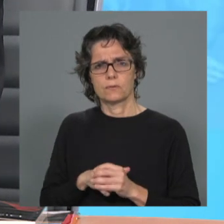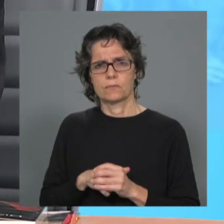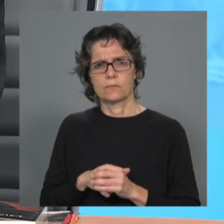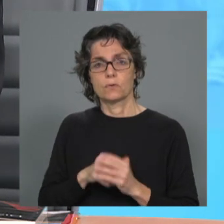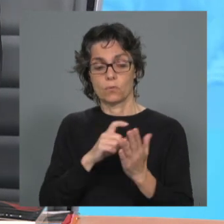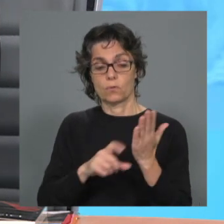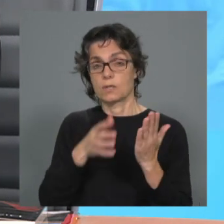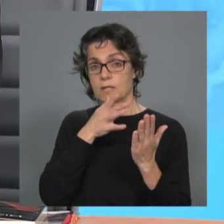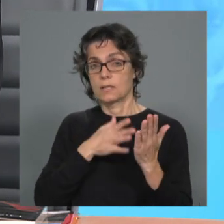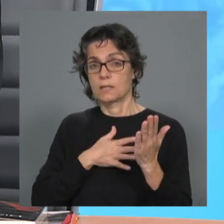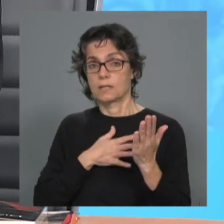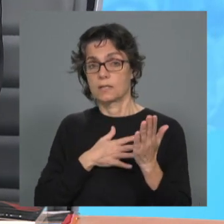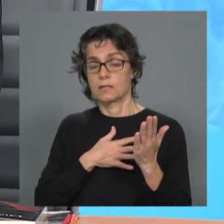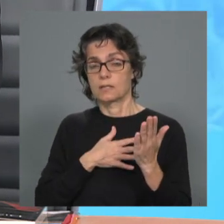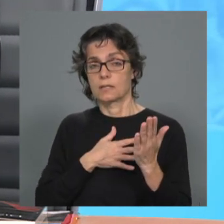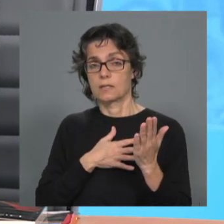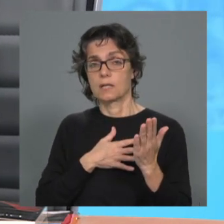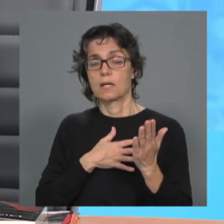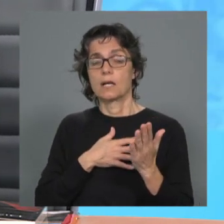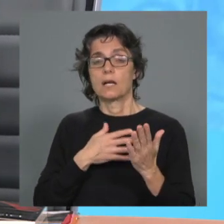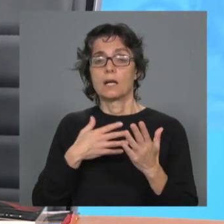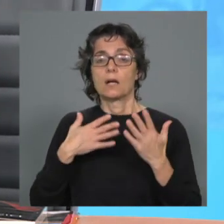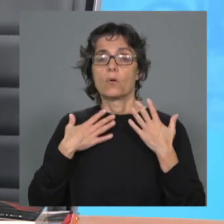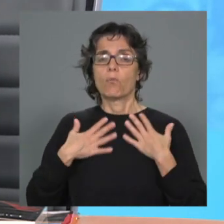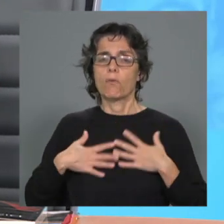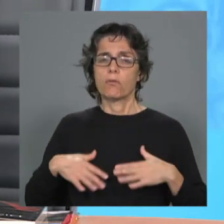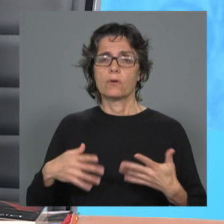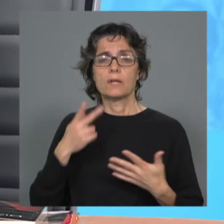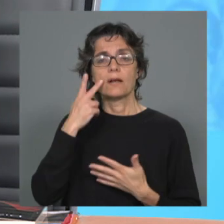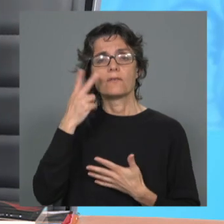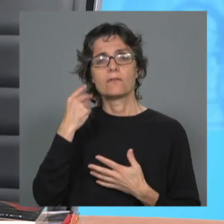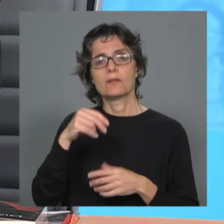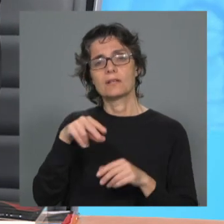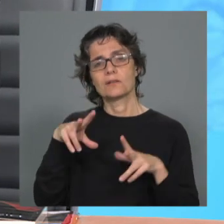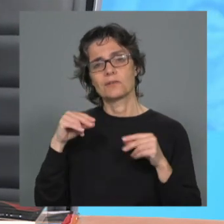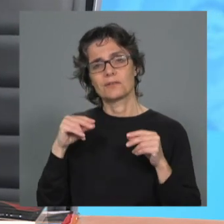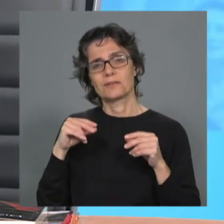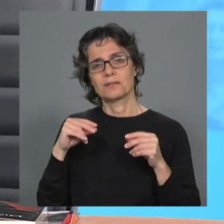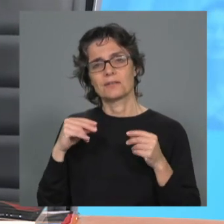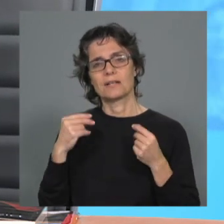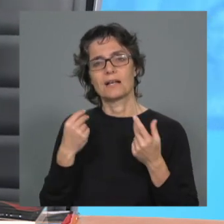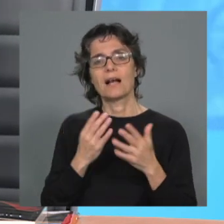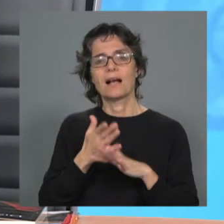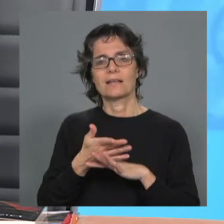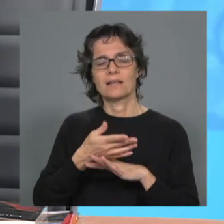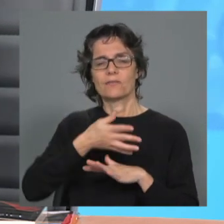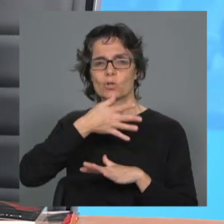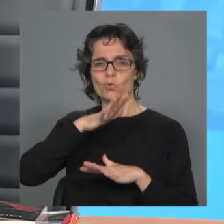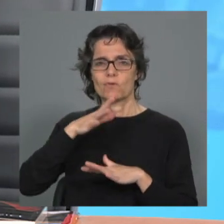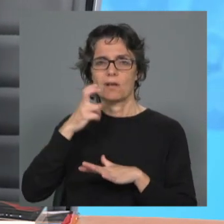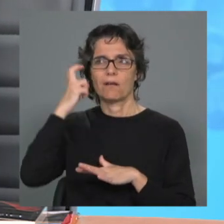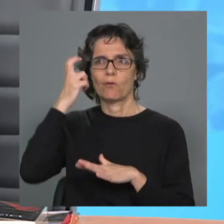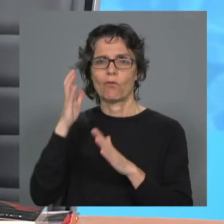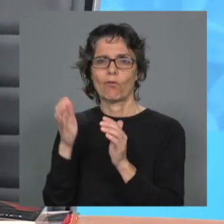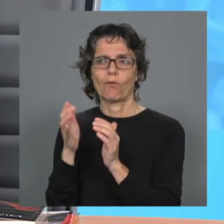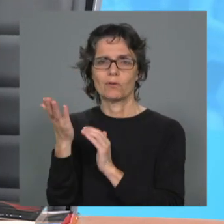texto, branqueando as túnicas, no fundo, a vida no sangue do Cordeiro, que é uma dimensão importante, ou